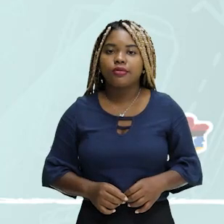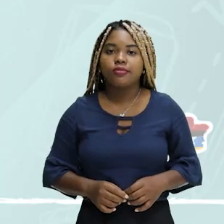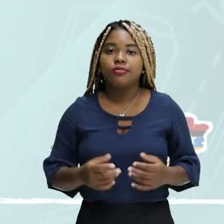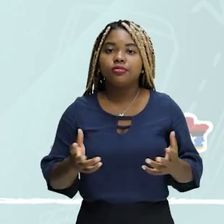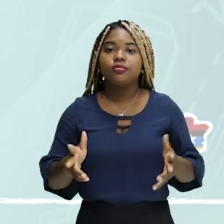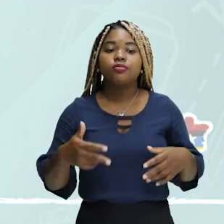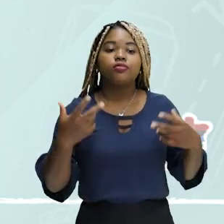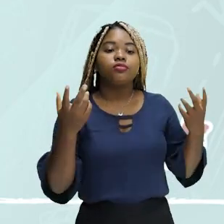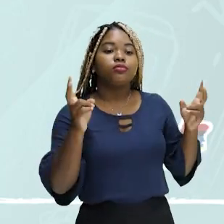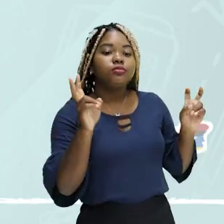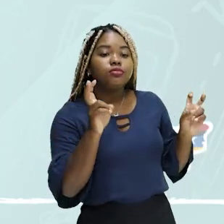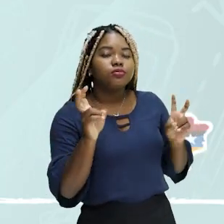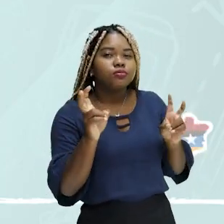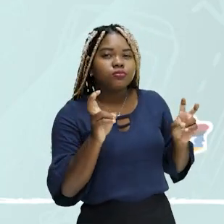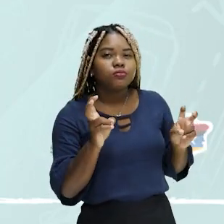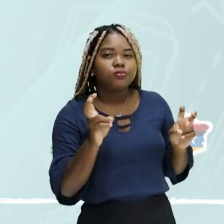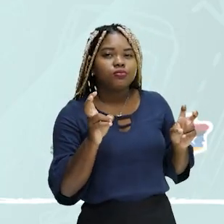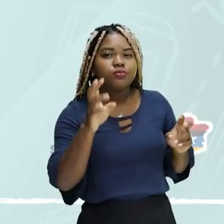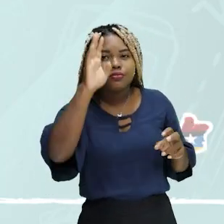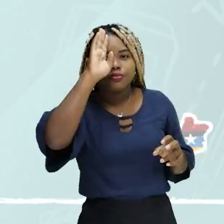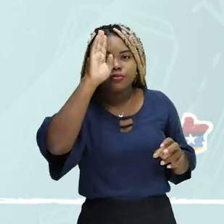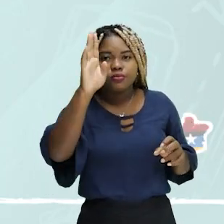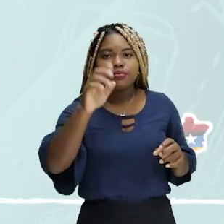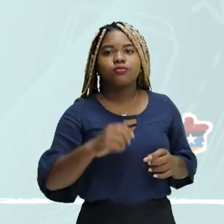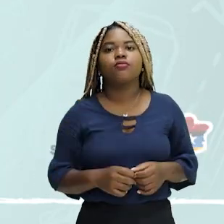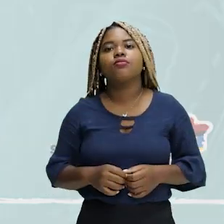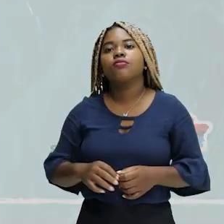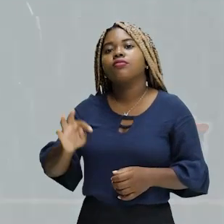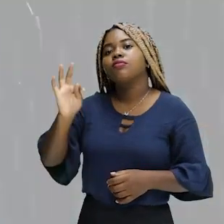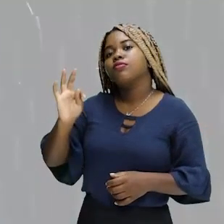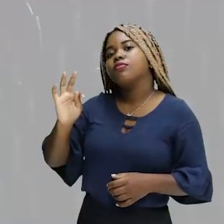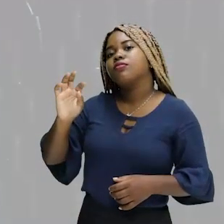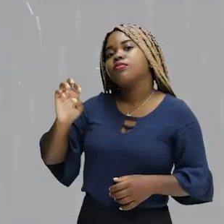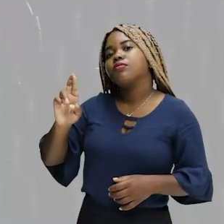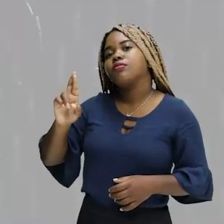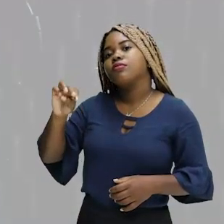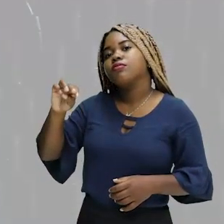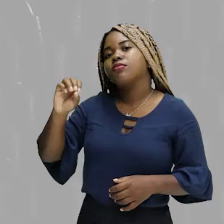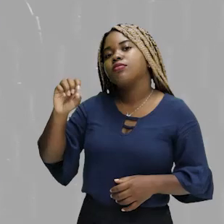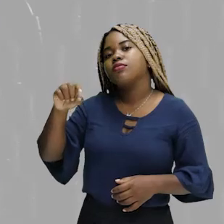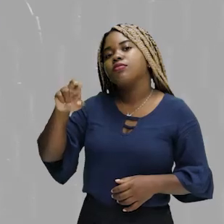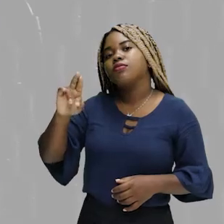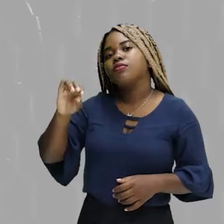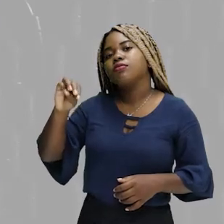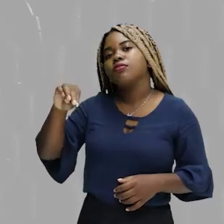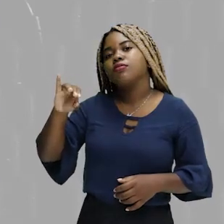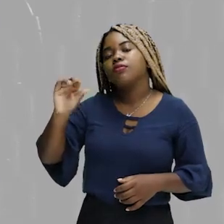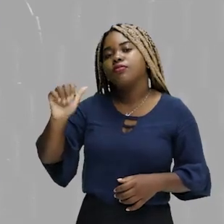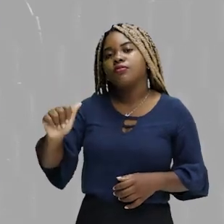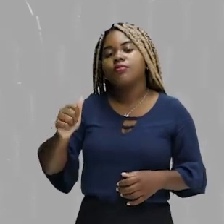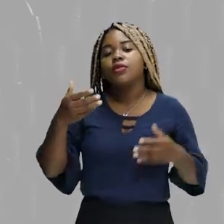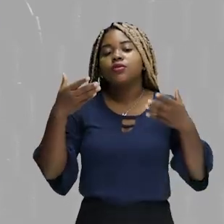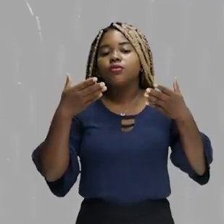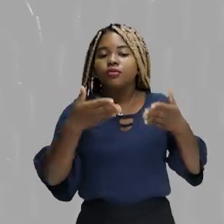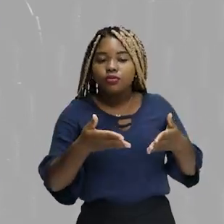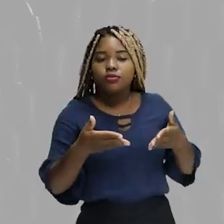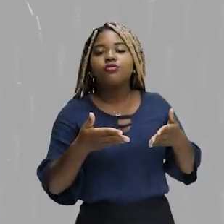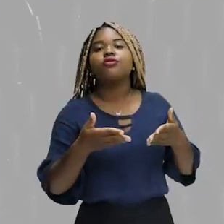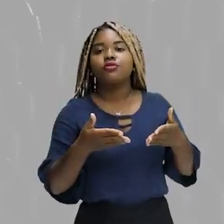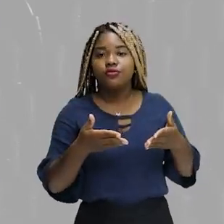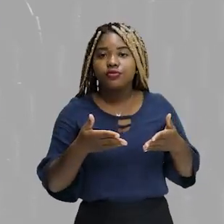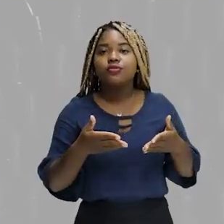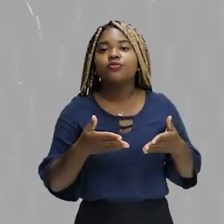cuja temática principal é a termoquímica, né? O nosso foco está sendo na